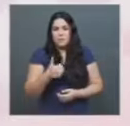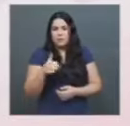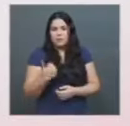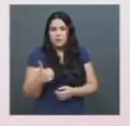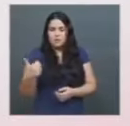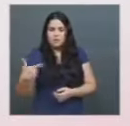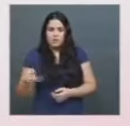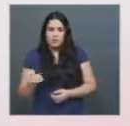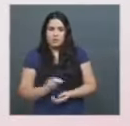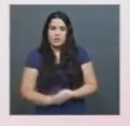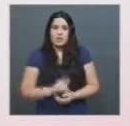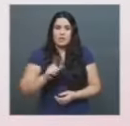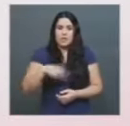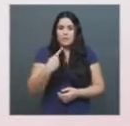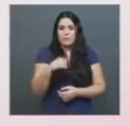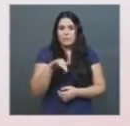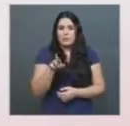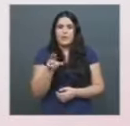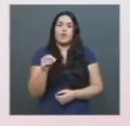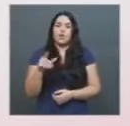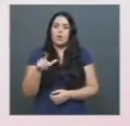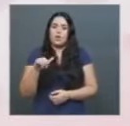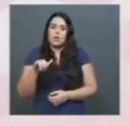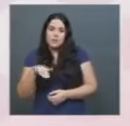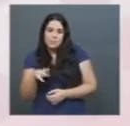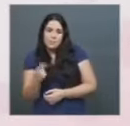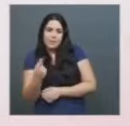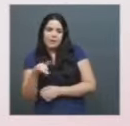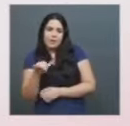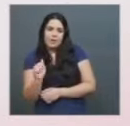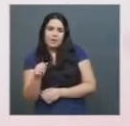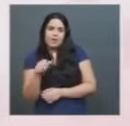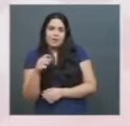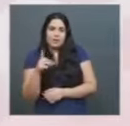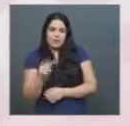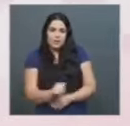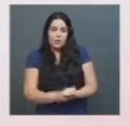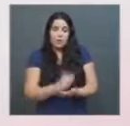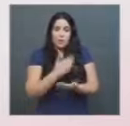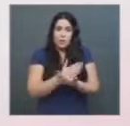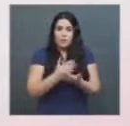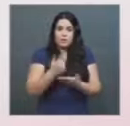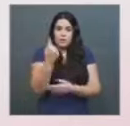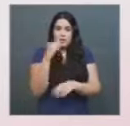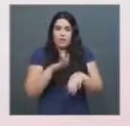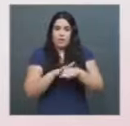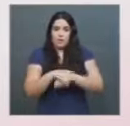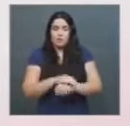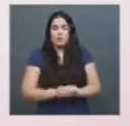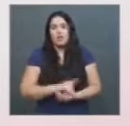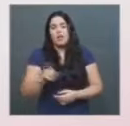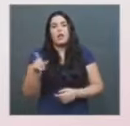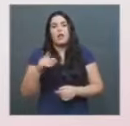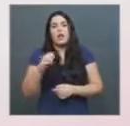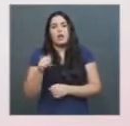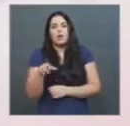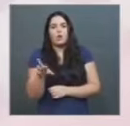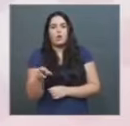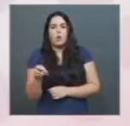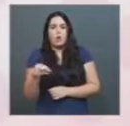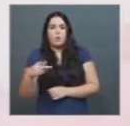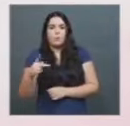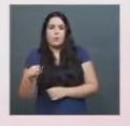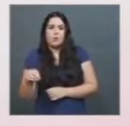Tem Pira Olimpíada neste sábado. Esse encontro vai começar às 7 da noite e acontece no Acrópole. Estudantes da UFO estão mais